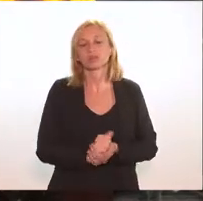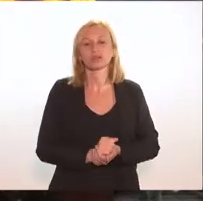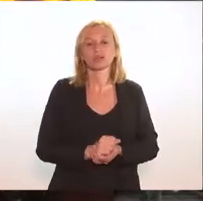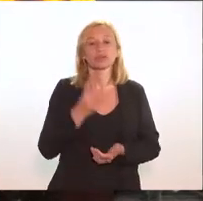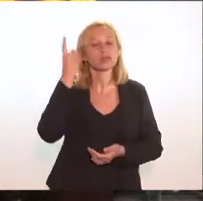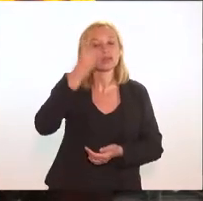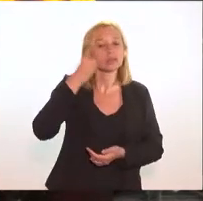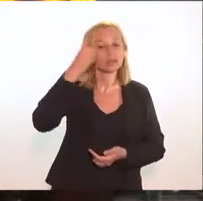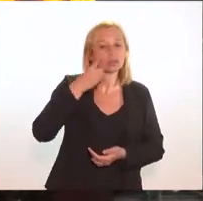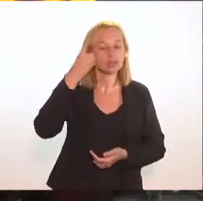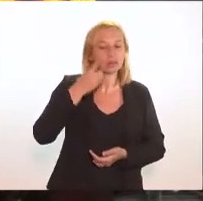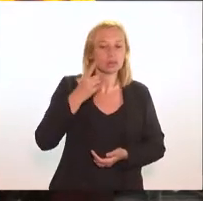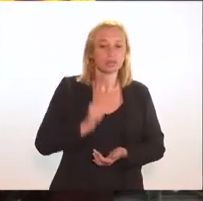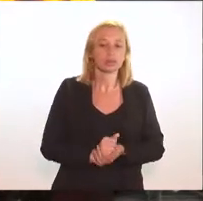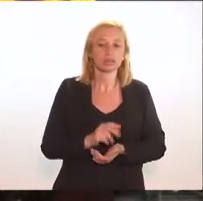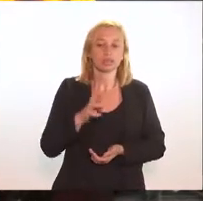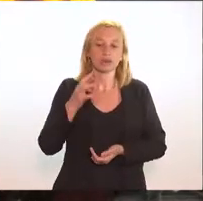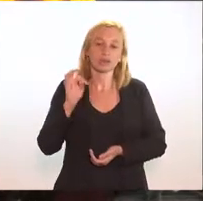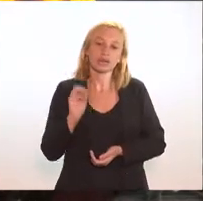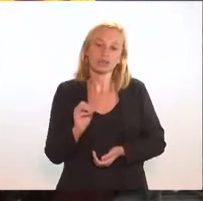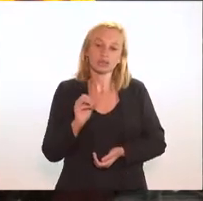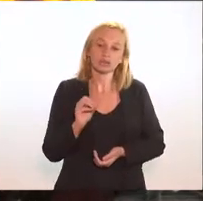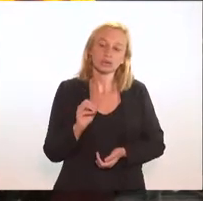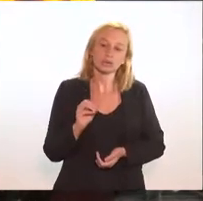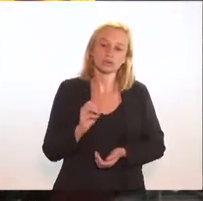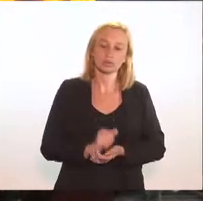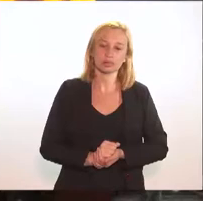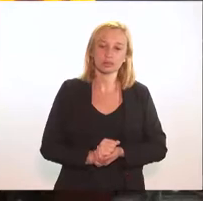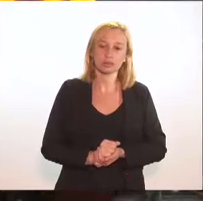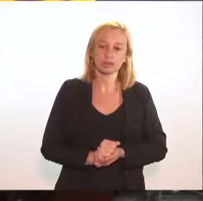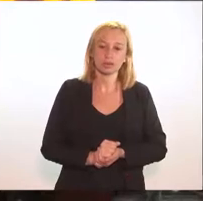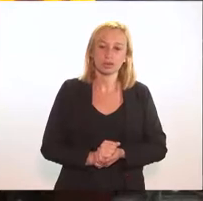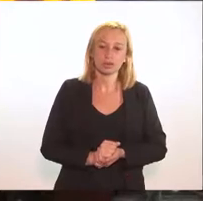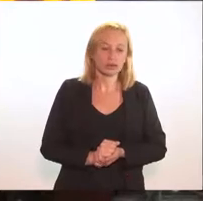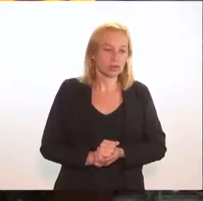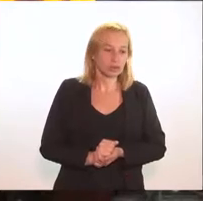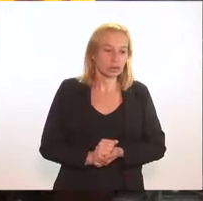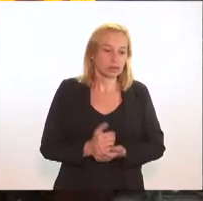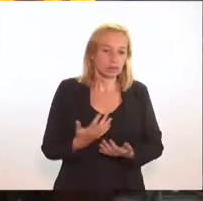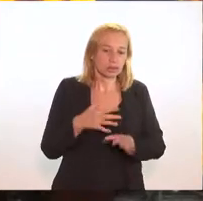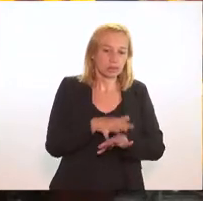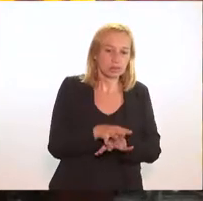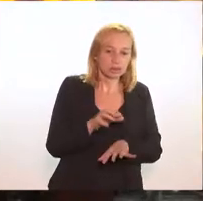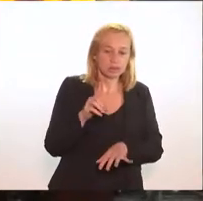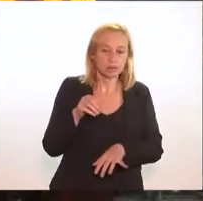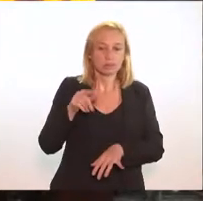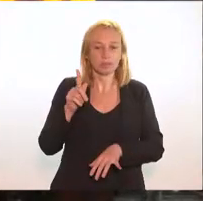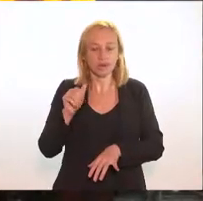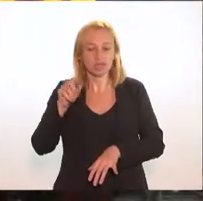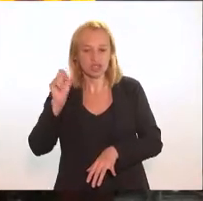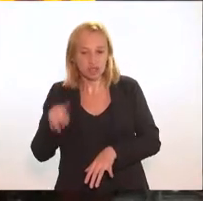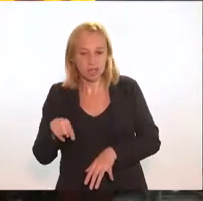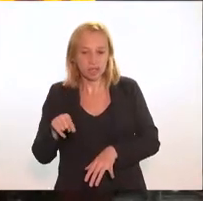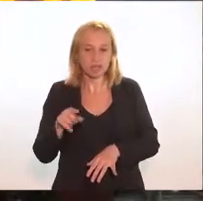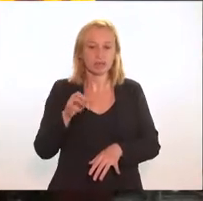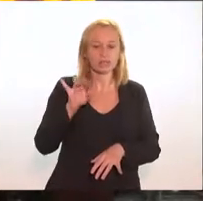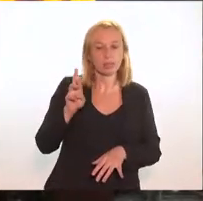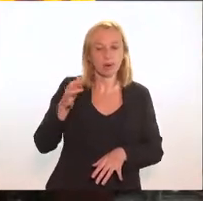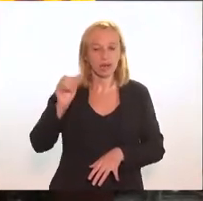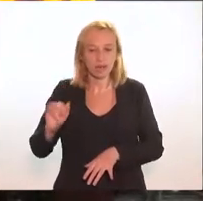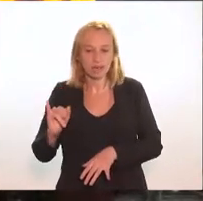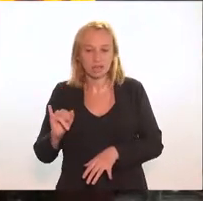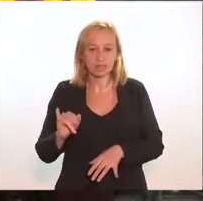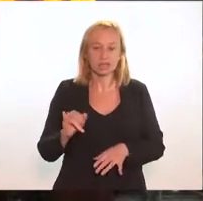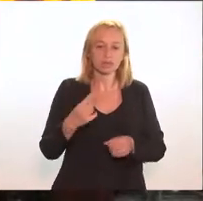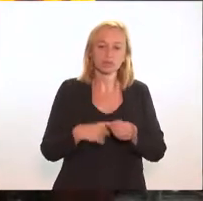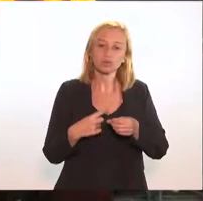autoria dos deputados Renato Cozzolino e Dr. Sadi Noel. Dispõe sobre a inclusão de Magé e Itaboraí entre os municípios relacionados no